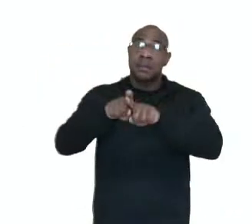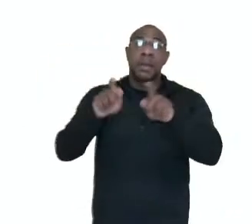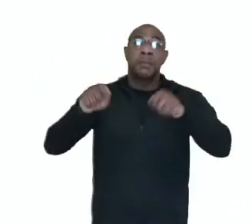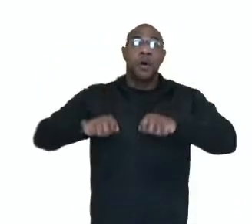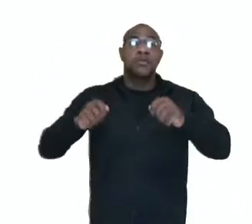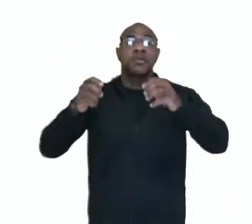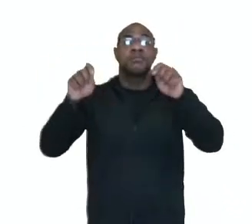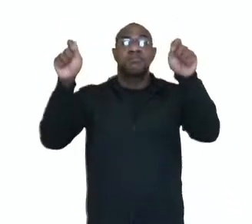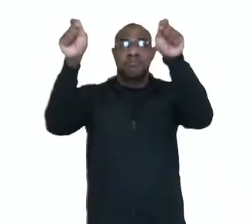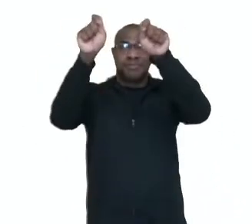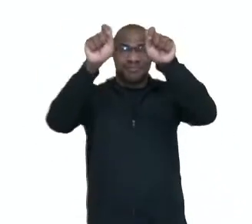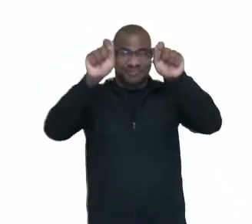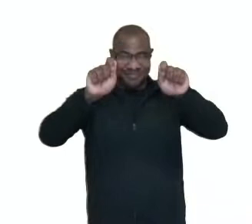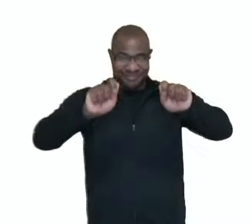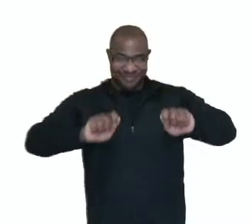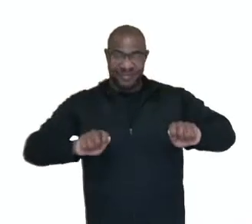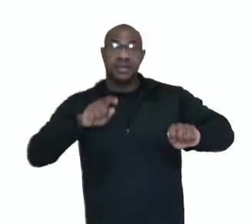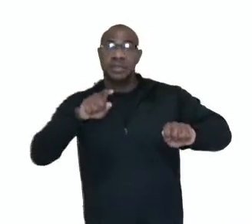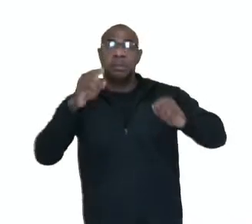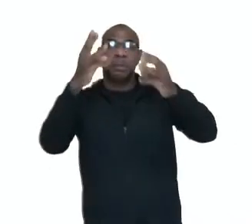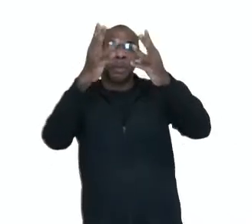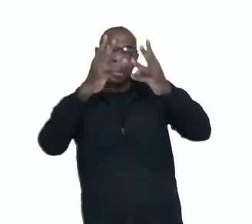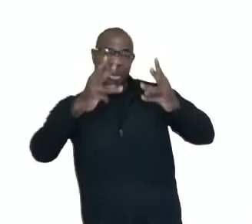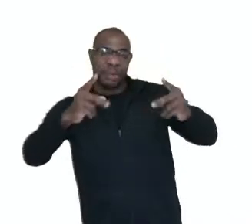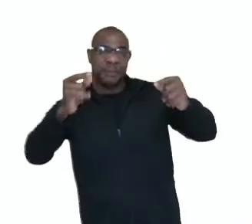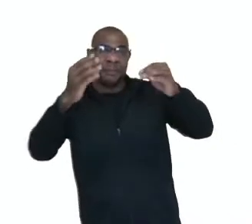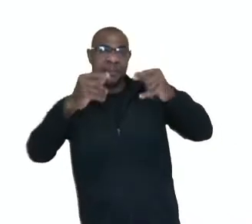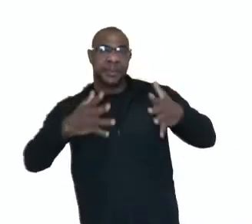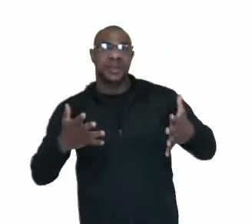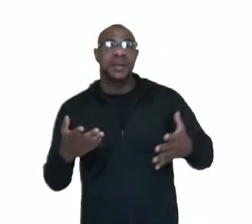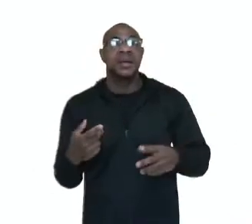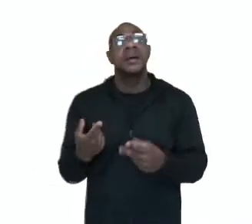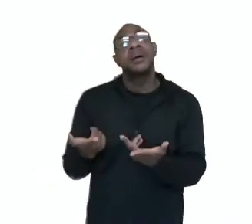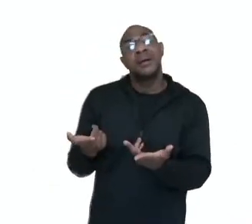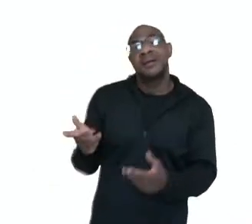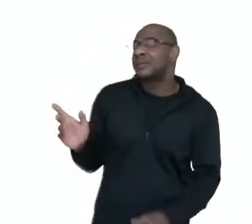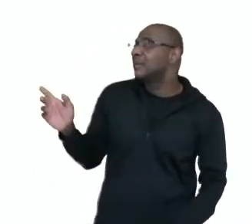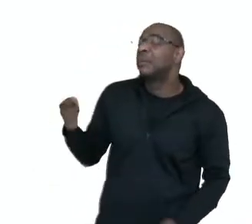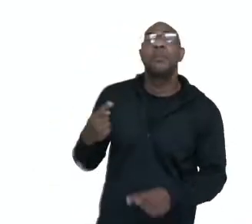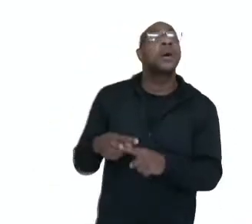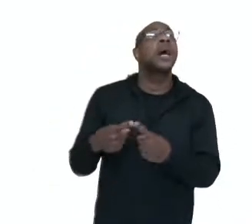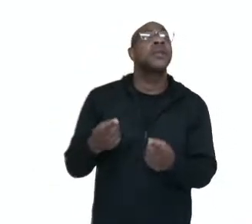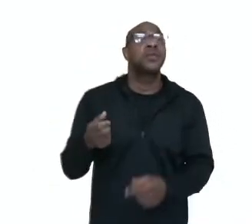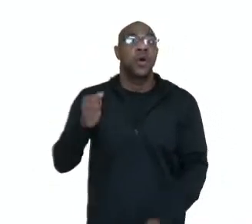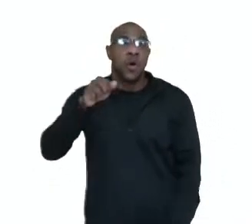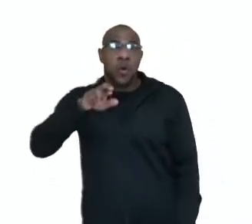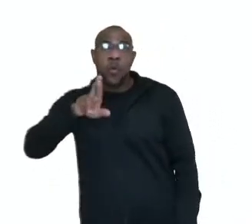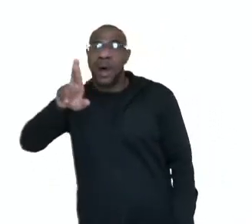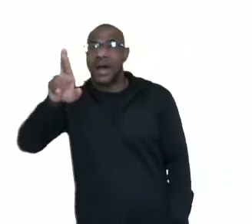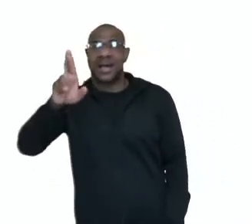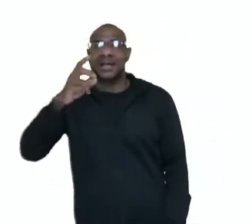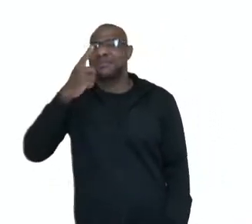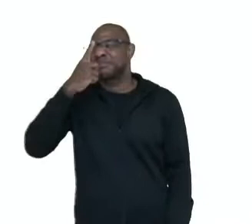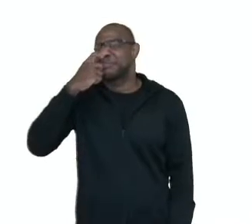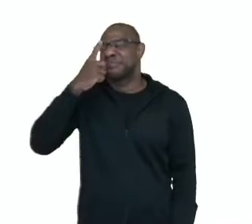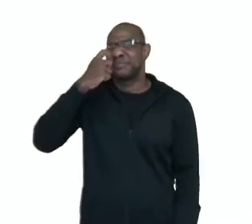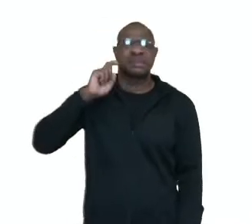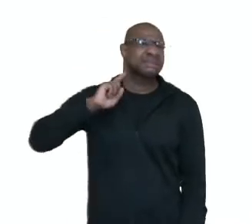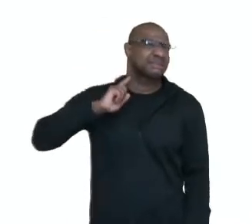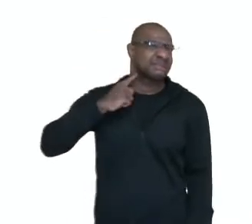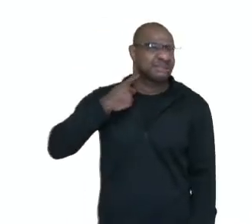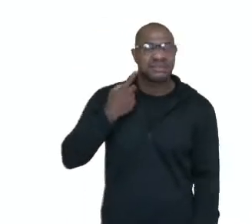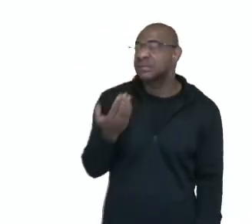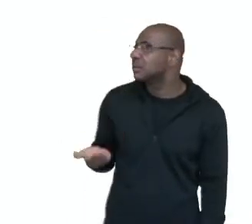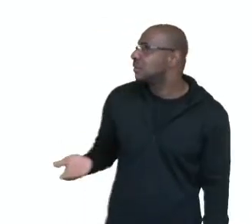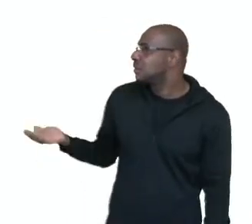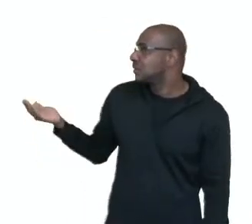culturais, exatamente, por conta de ar contaminado, poluído, em decorrência do